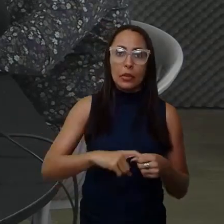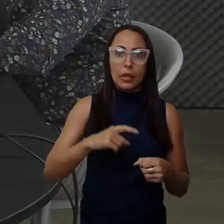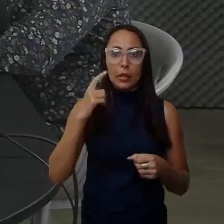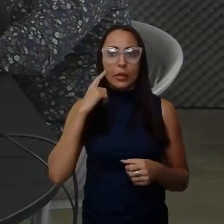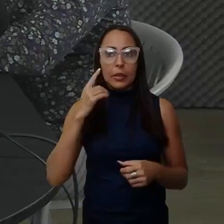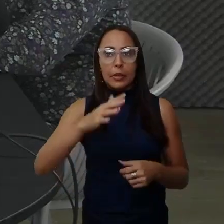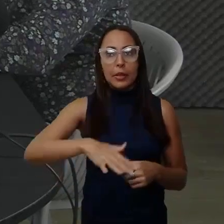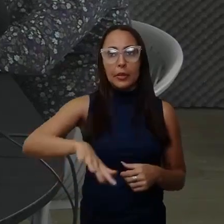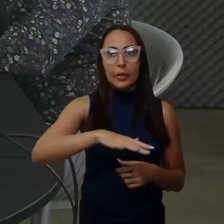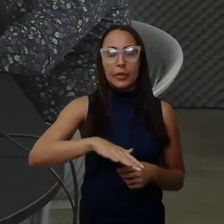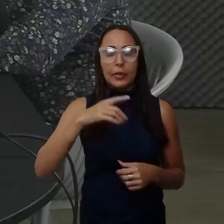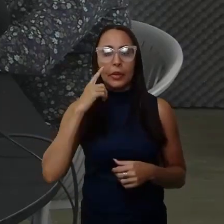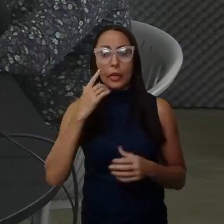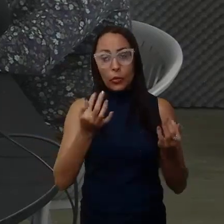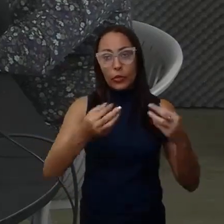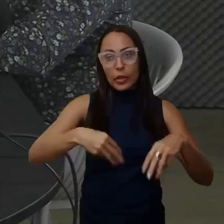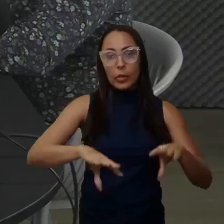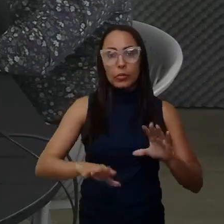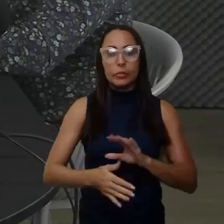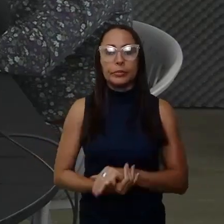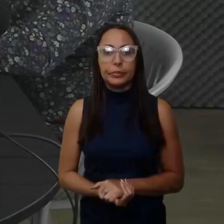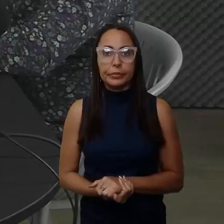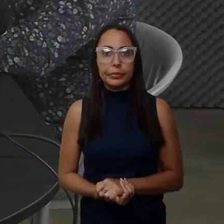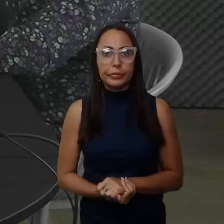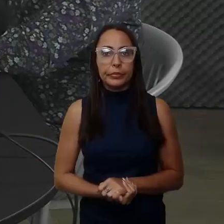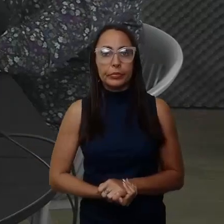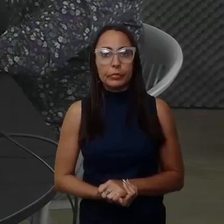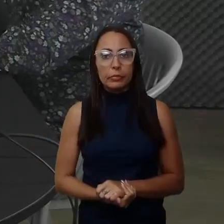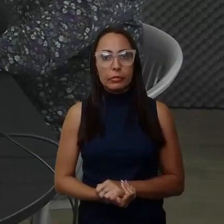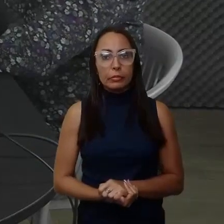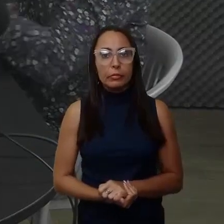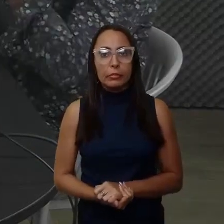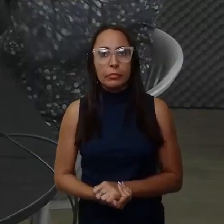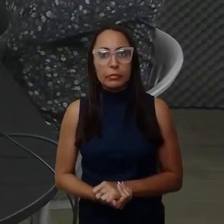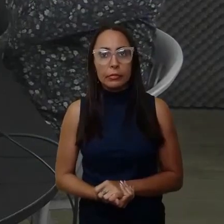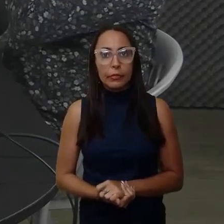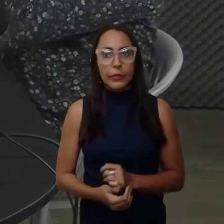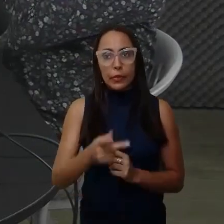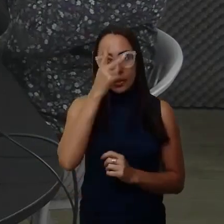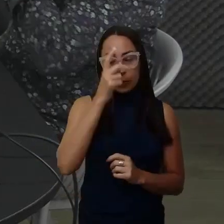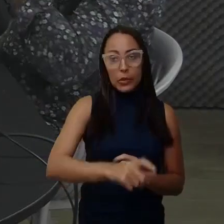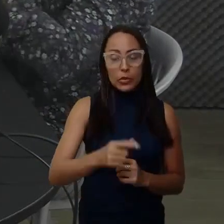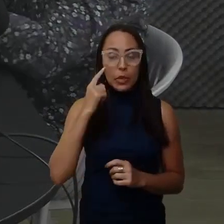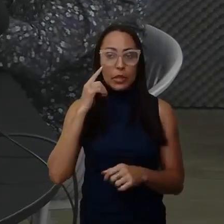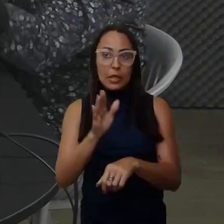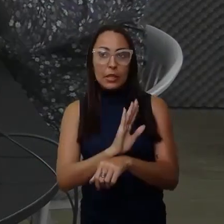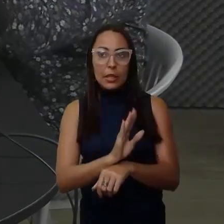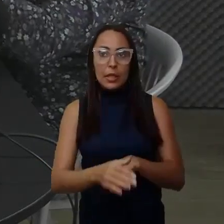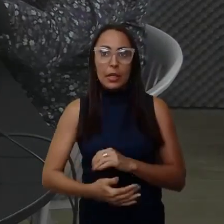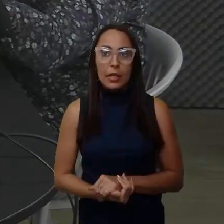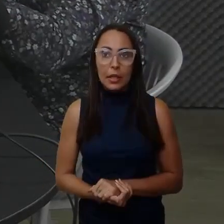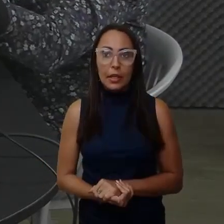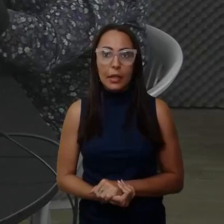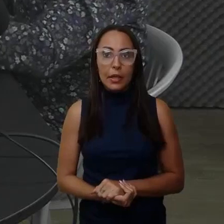Eu preciso ver o crédito até o final. Mas já aconteceu de cortarem o crédito? Muito. Eu, a única pessoa na sala de cinema. Acende a